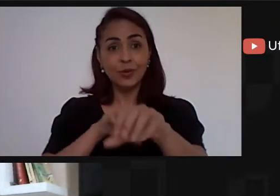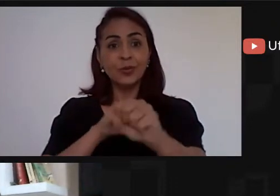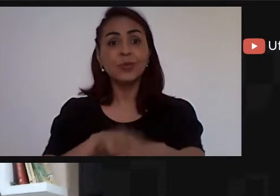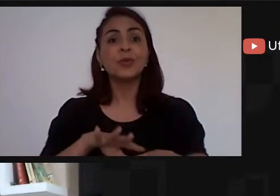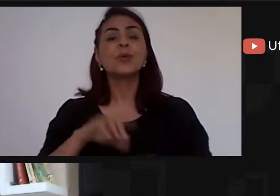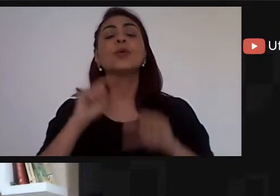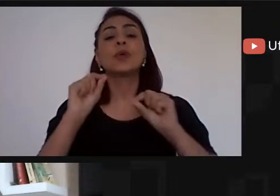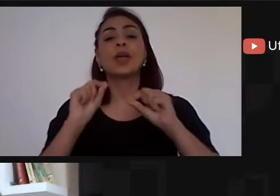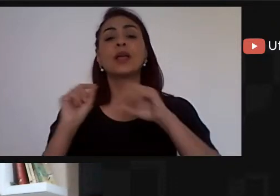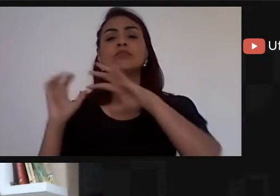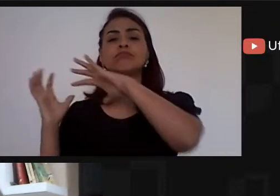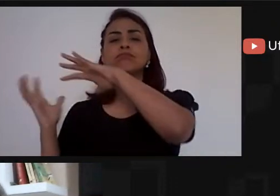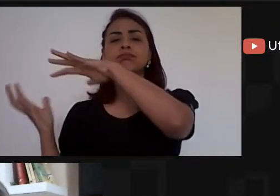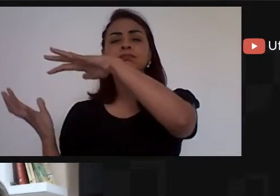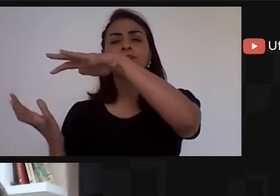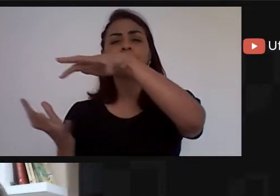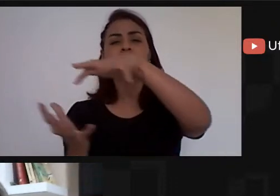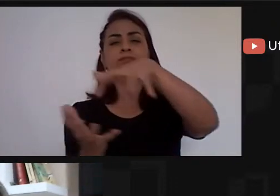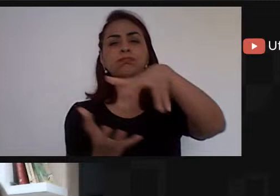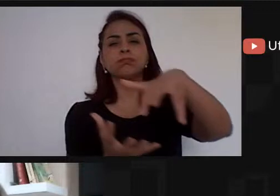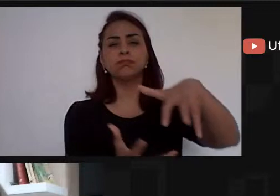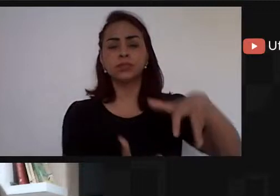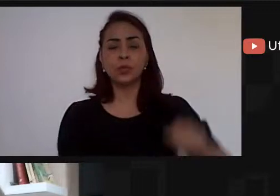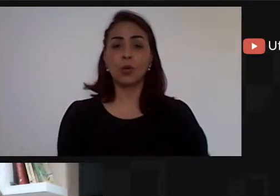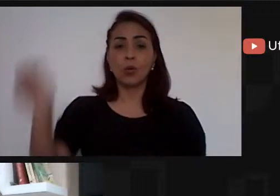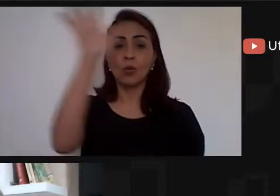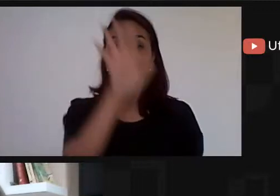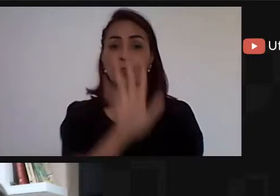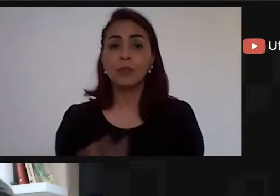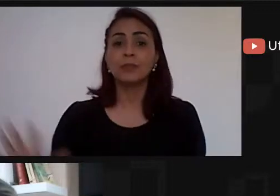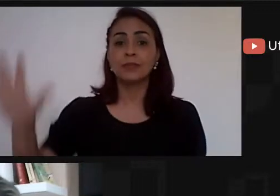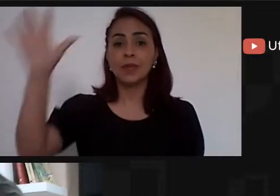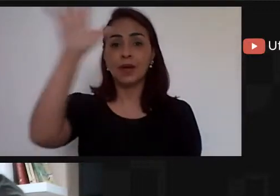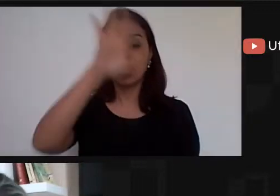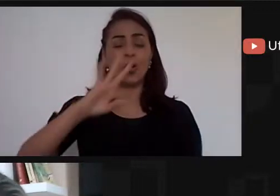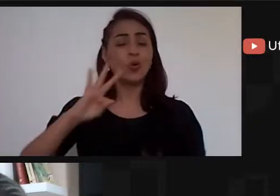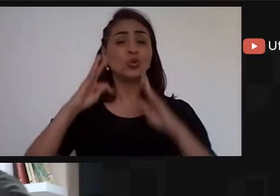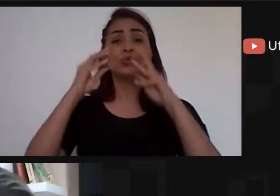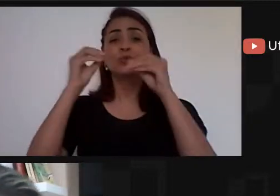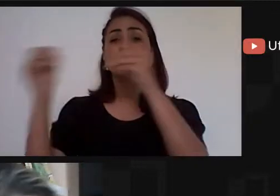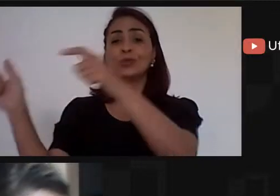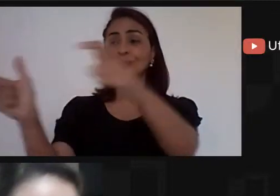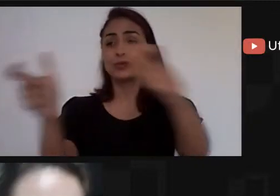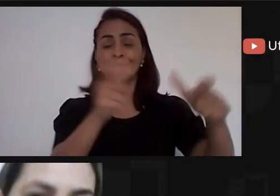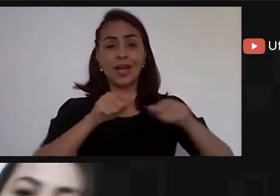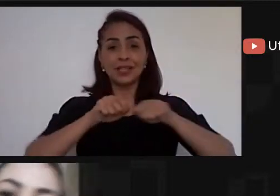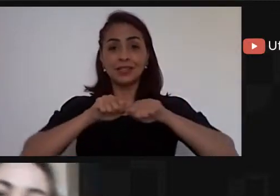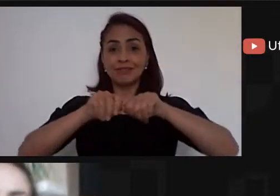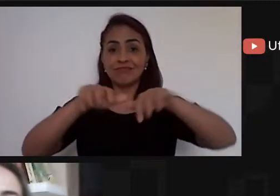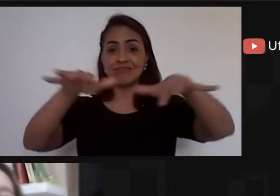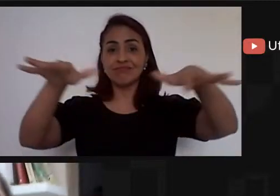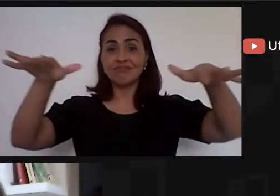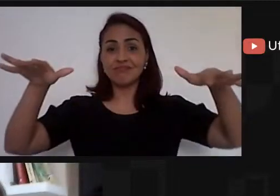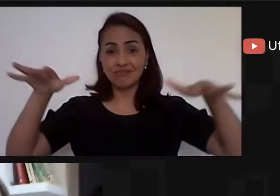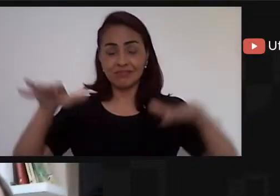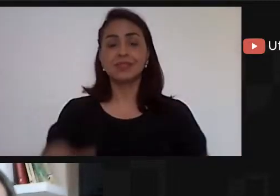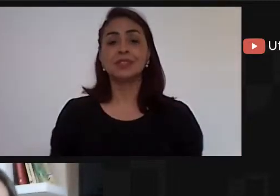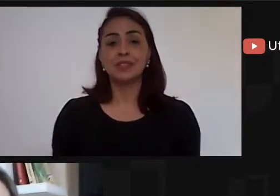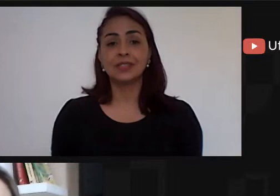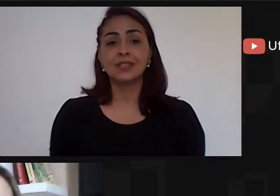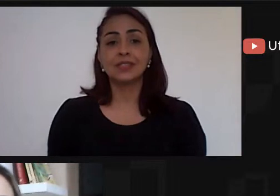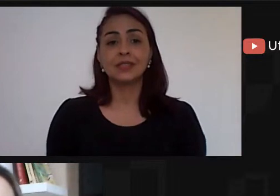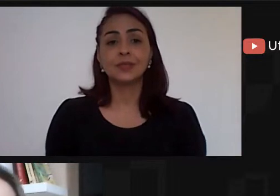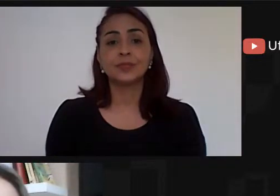global, essa educação que está em todos os lugares ao mesmo tempo, é nesse sentido, né, Gracie?